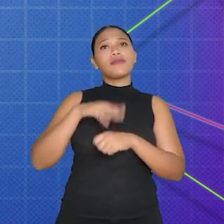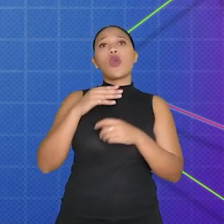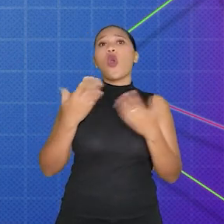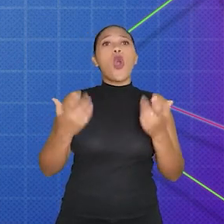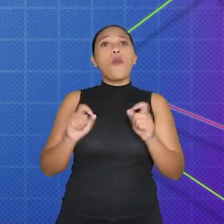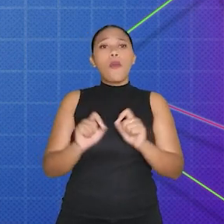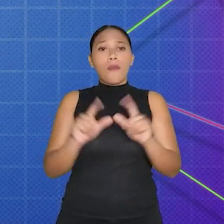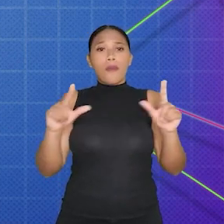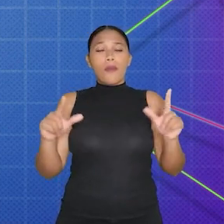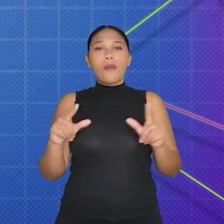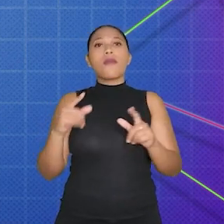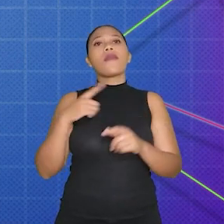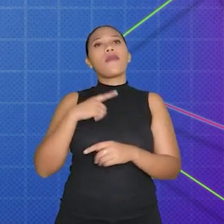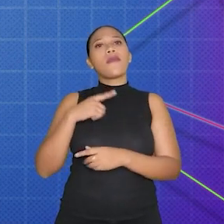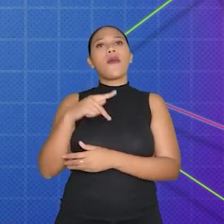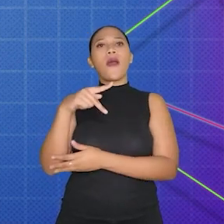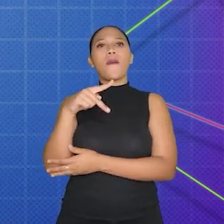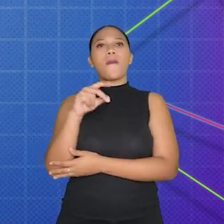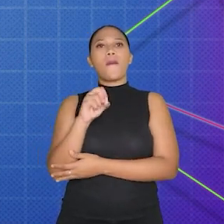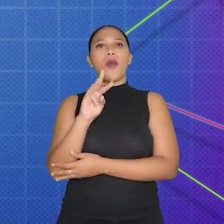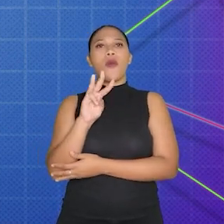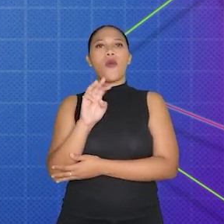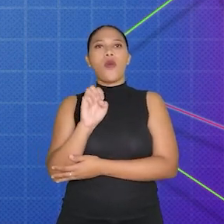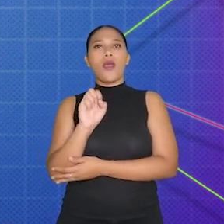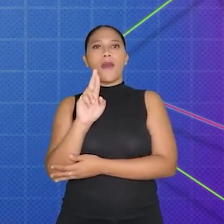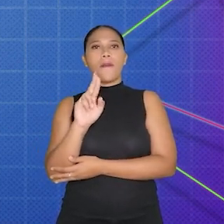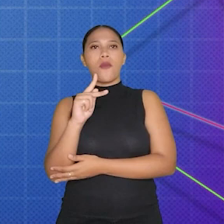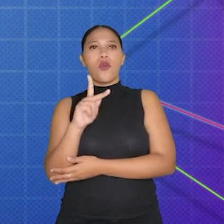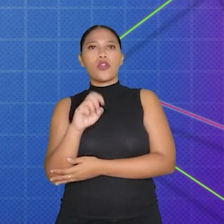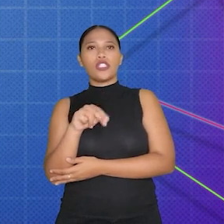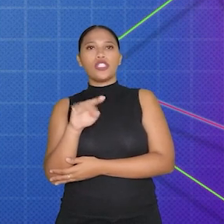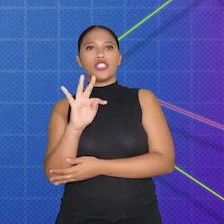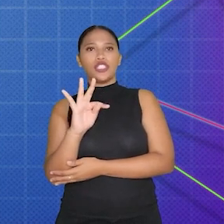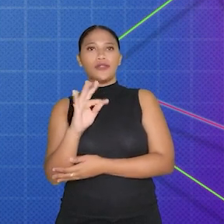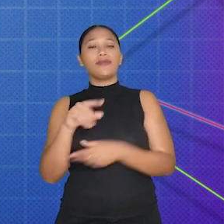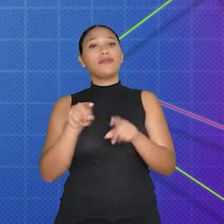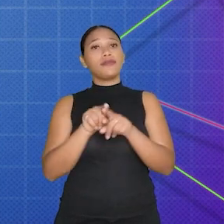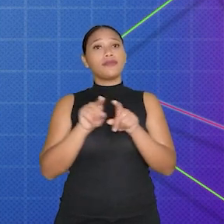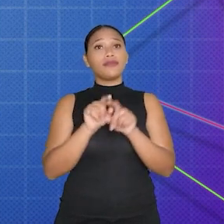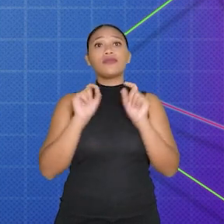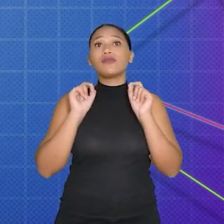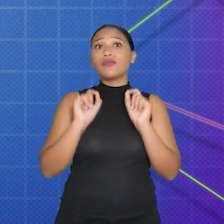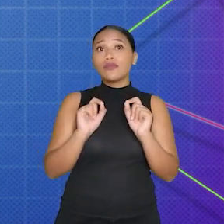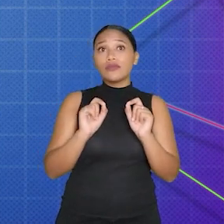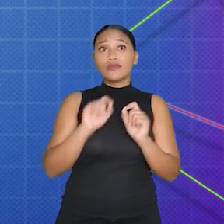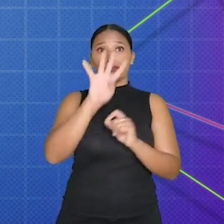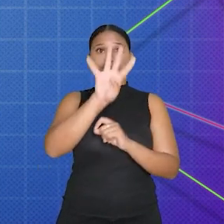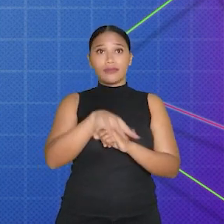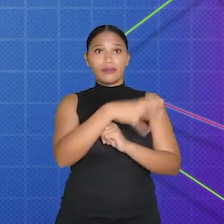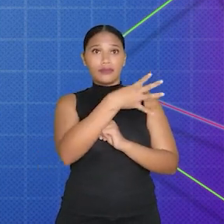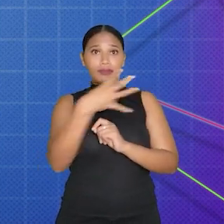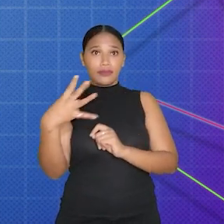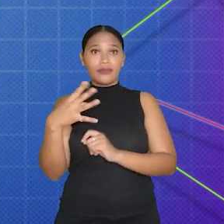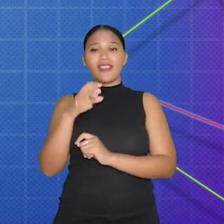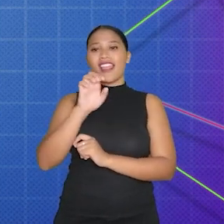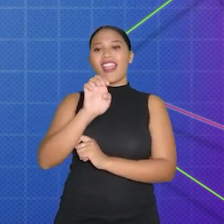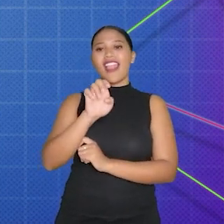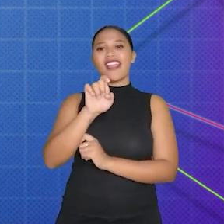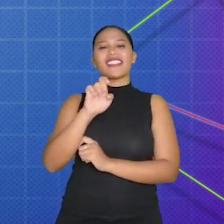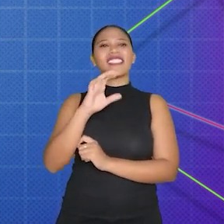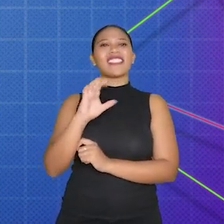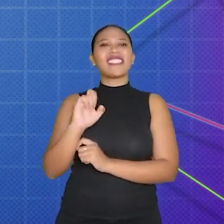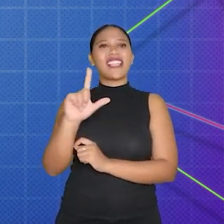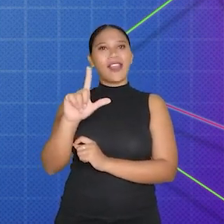e são abertos com Microsoft PowerPoint ou outros programas de apresentação. Extensão de arquivo para planilhas